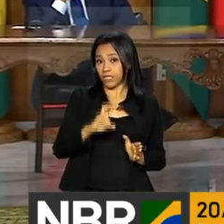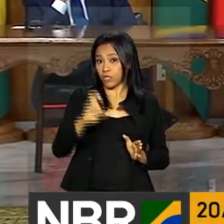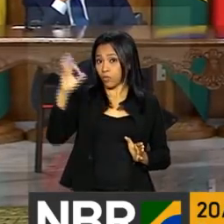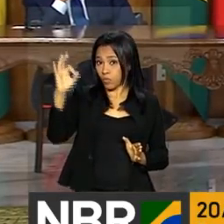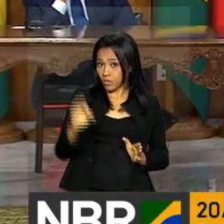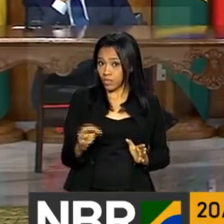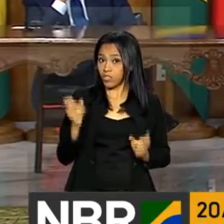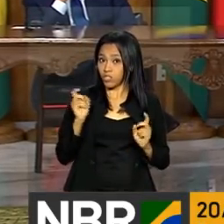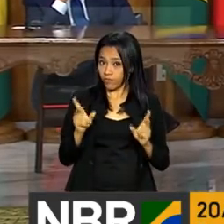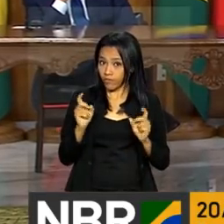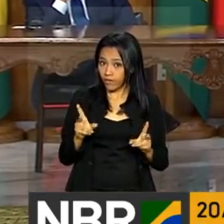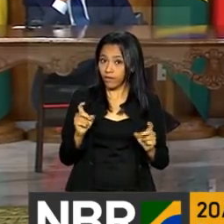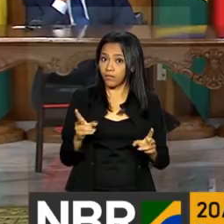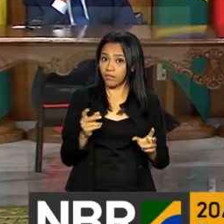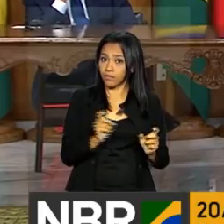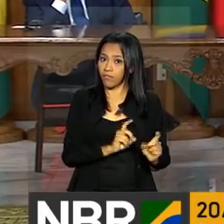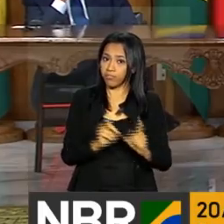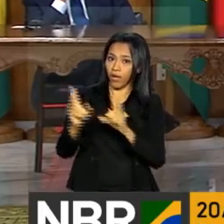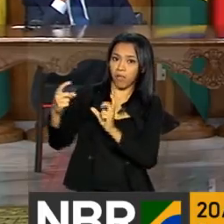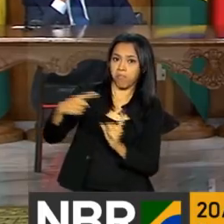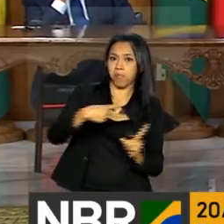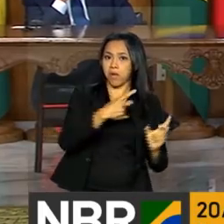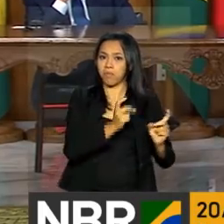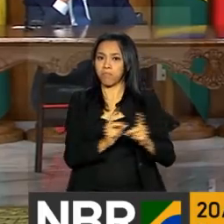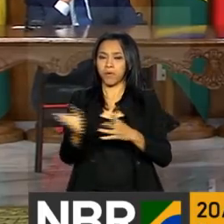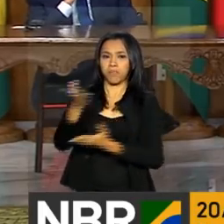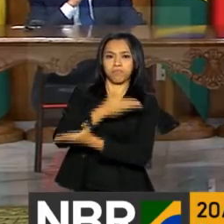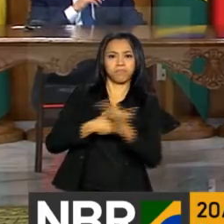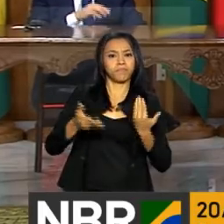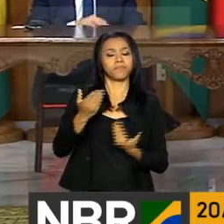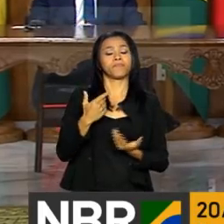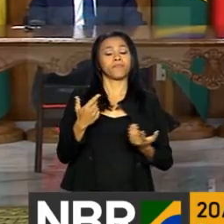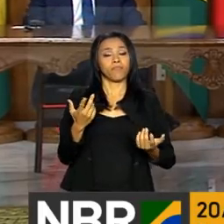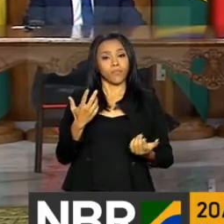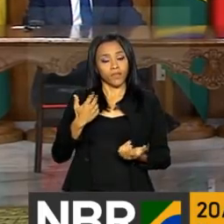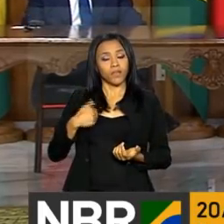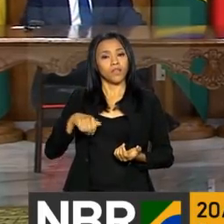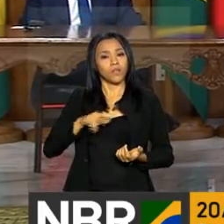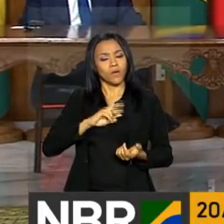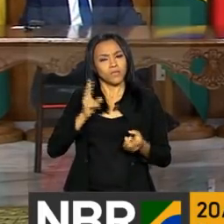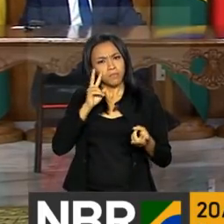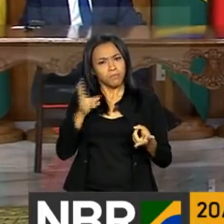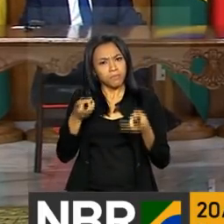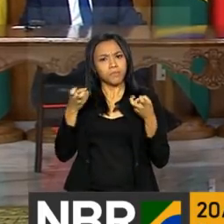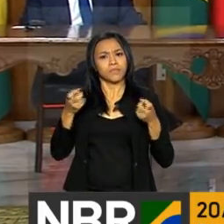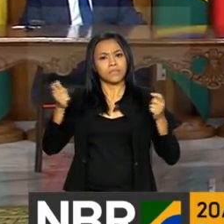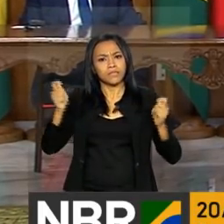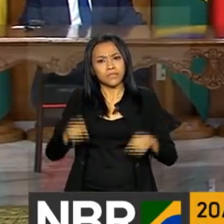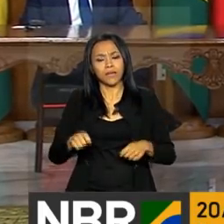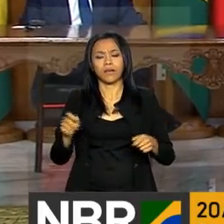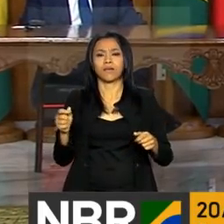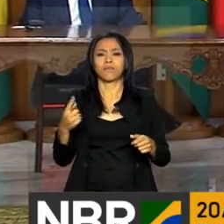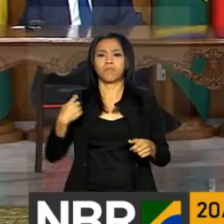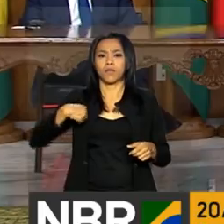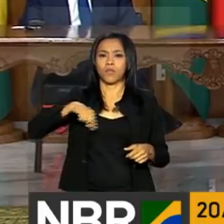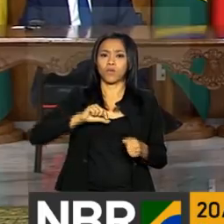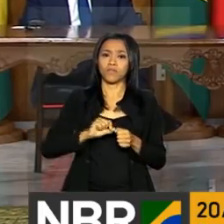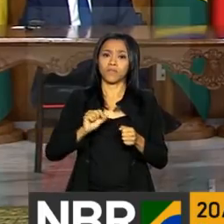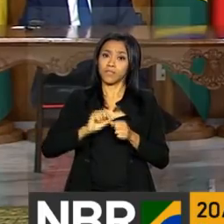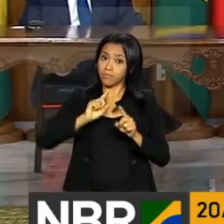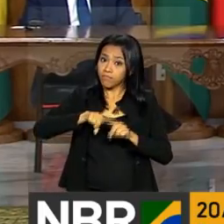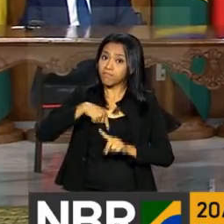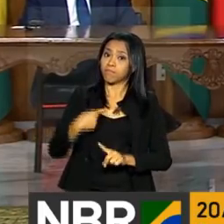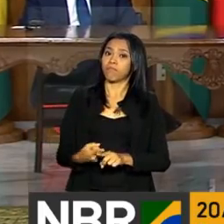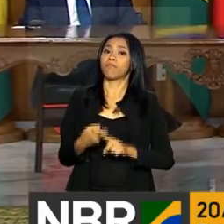comércio. E disso, verificamos que há potencial para fazermos ainda muito